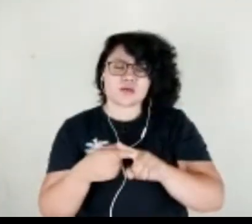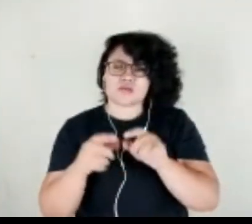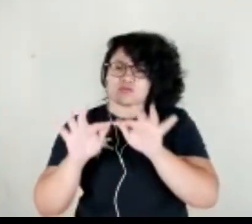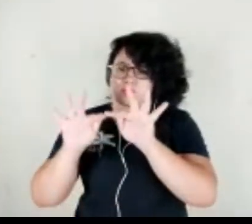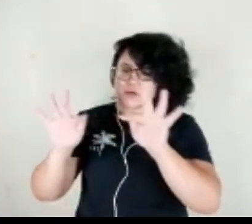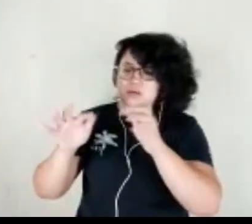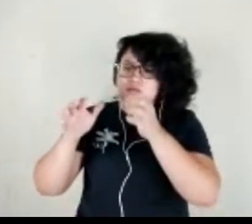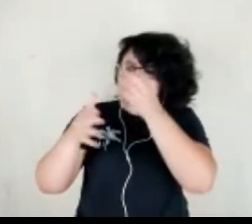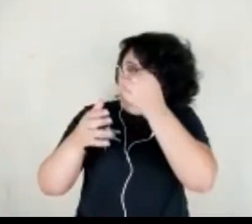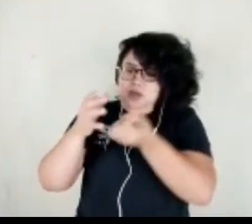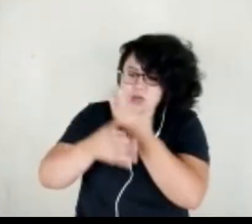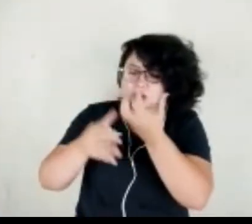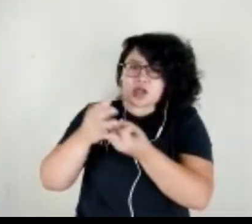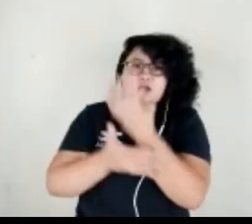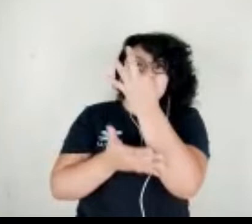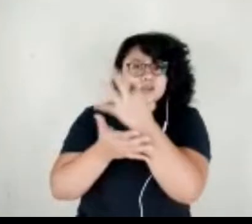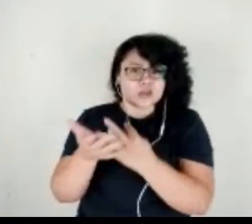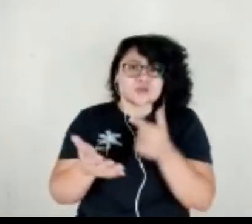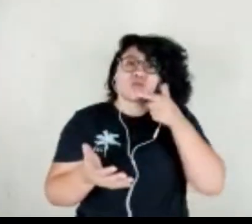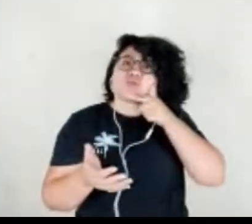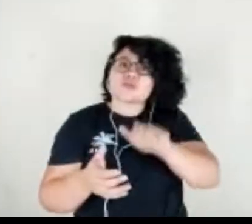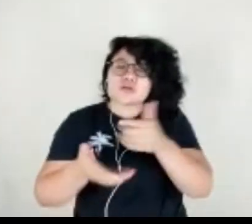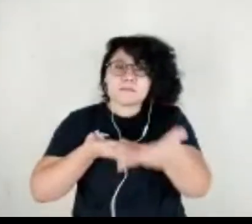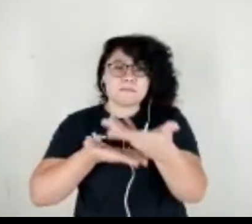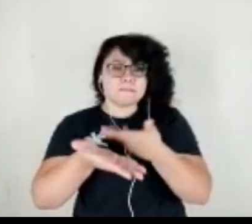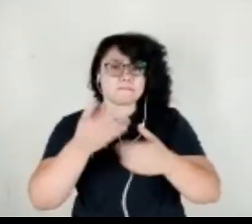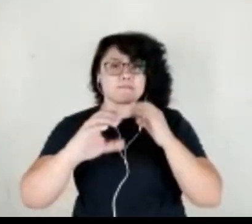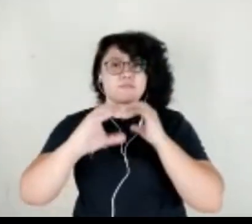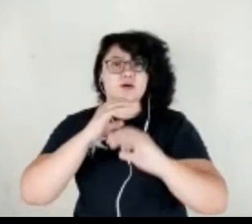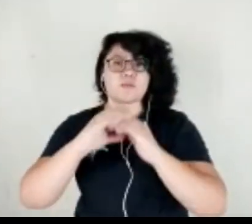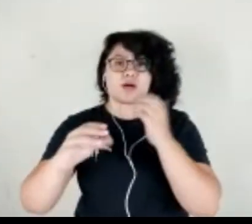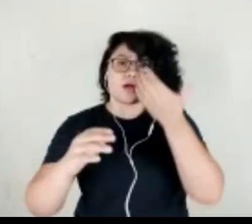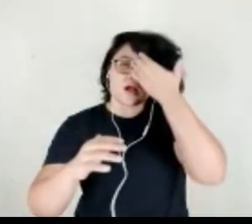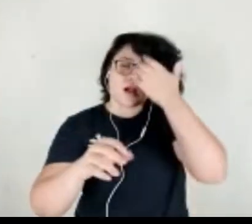os textos e assim conseguir se comunicar de forma